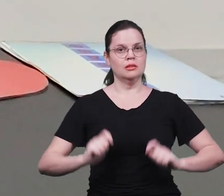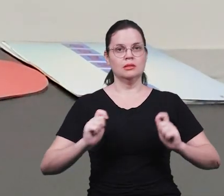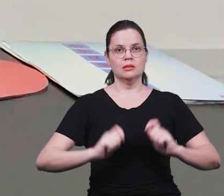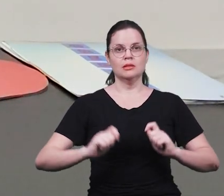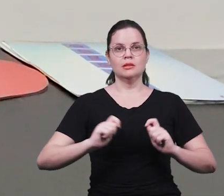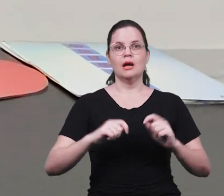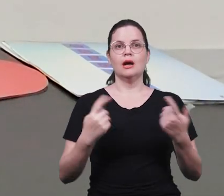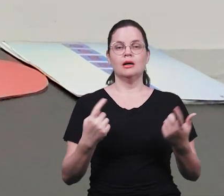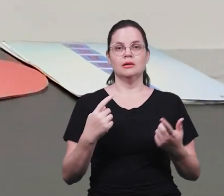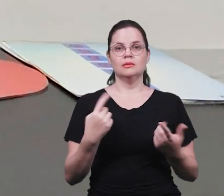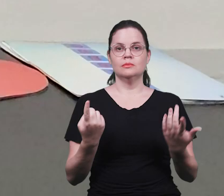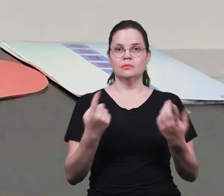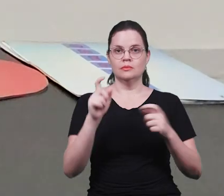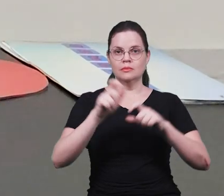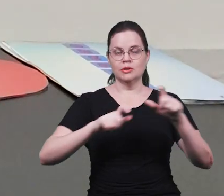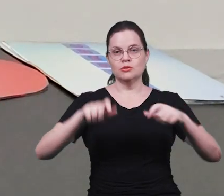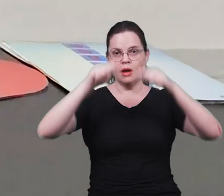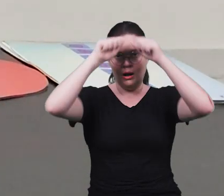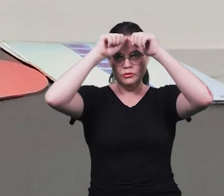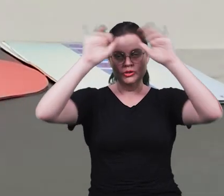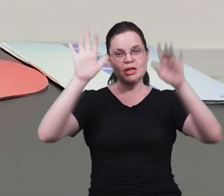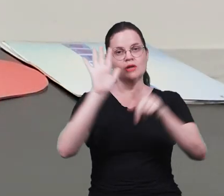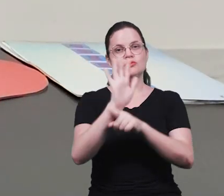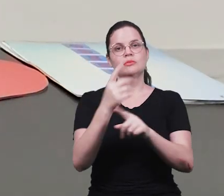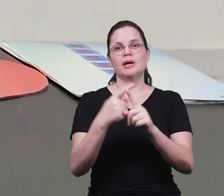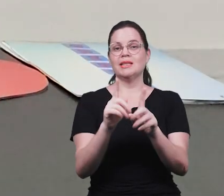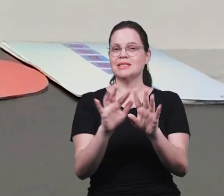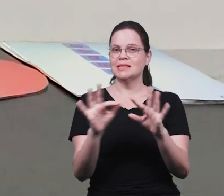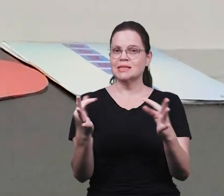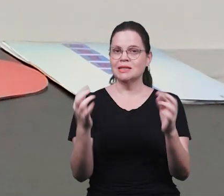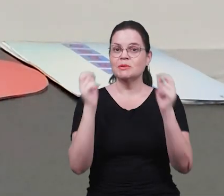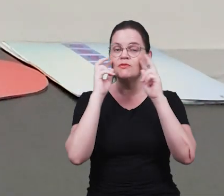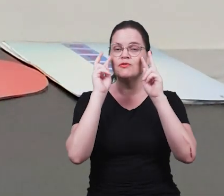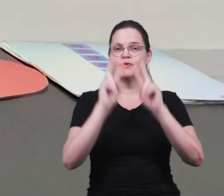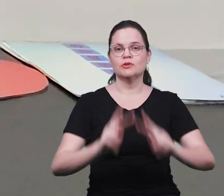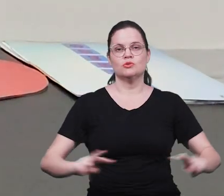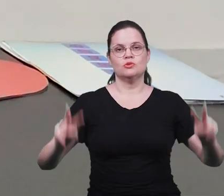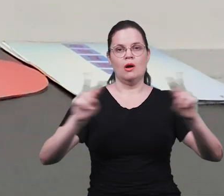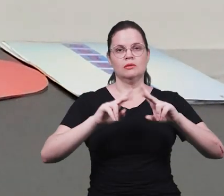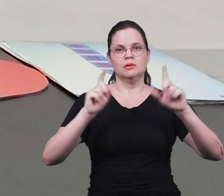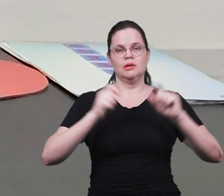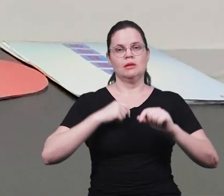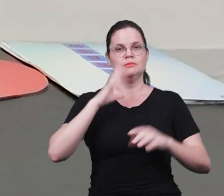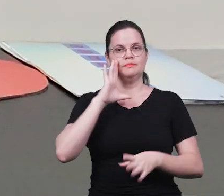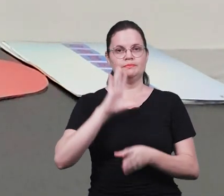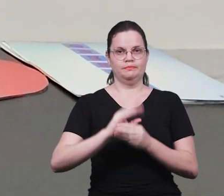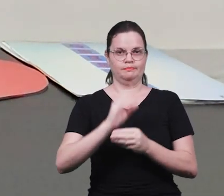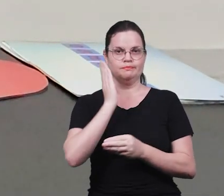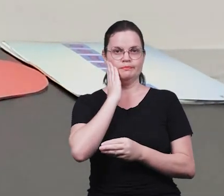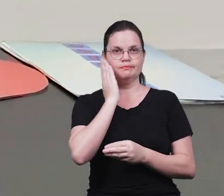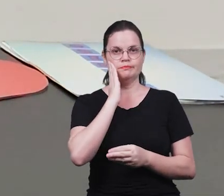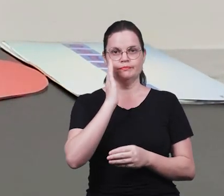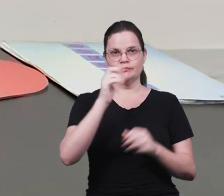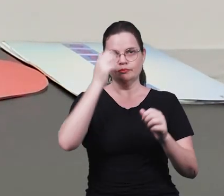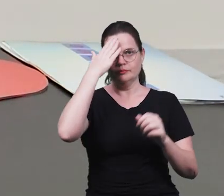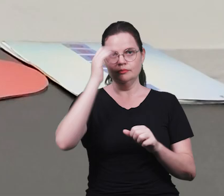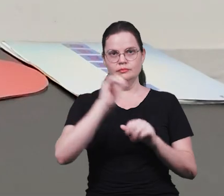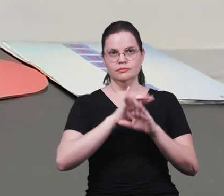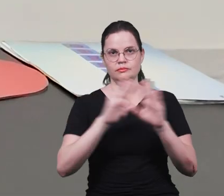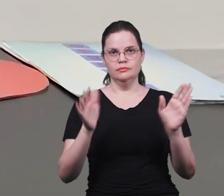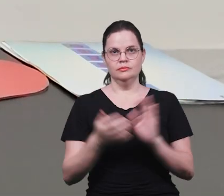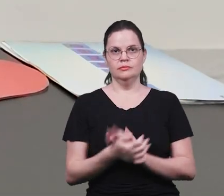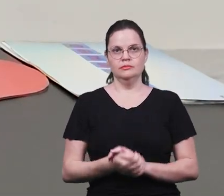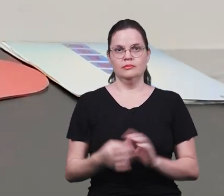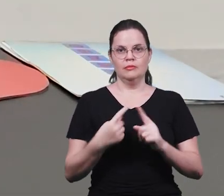ajuda muito para o nosso aluno que é autista, por exemplo, porque através do pictograma ele consegue entender, Se